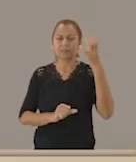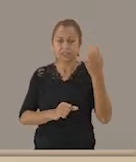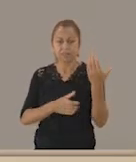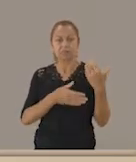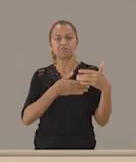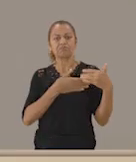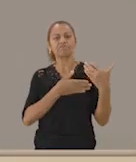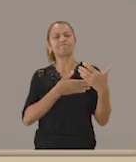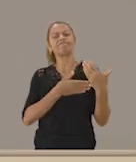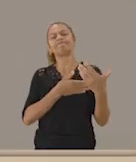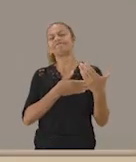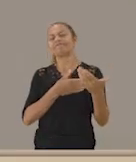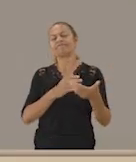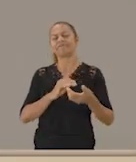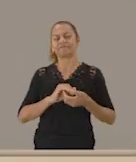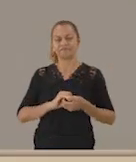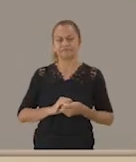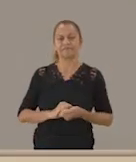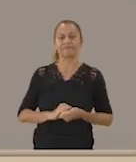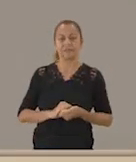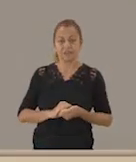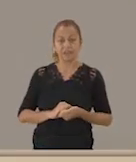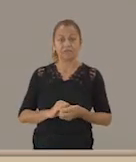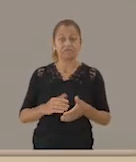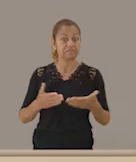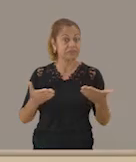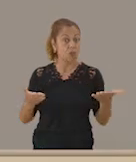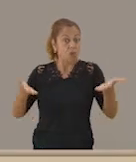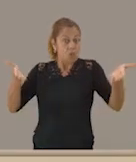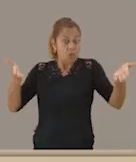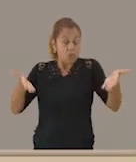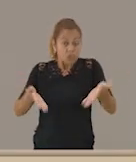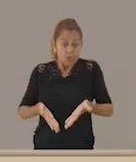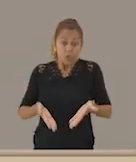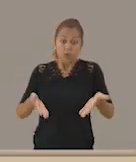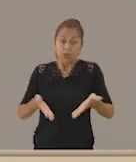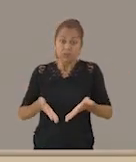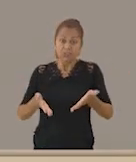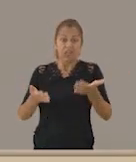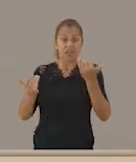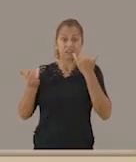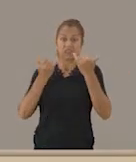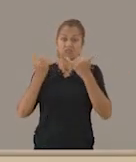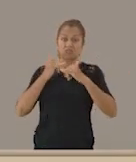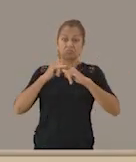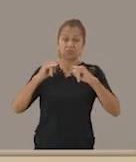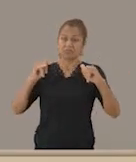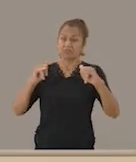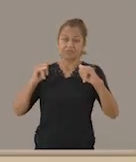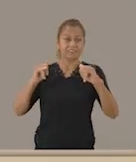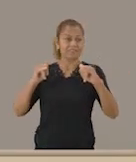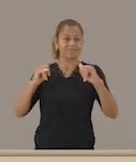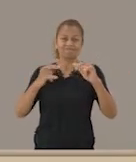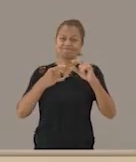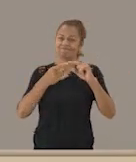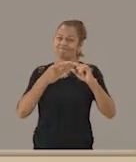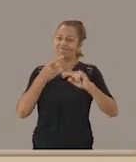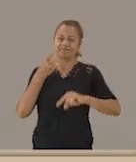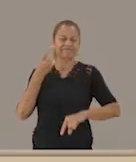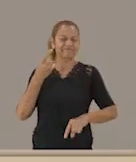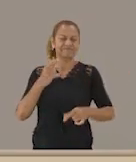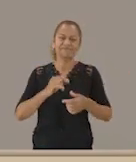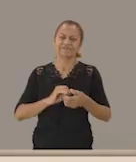longo do transcorrer do tempo, de modo que no dia de hoje, essas informações não correspondem mais à